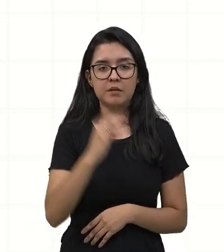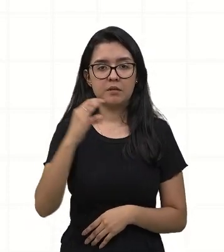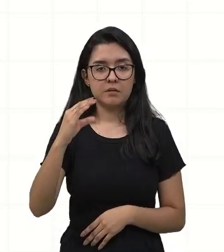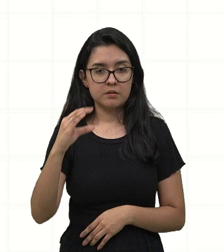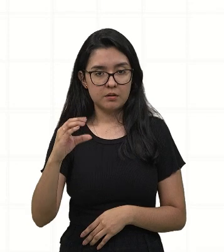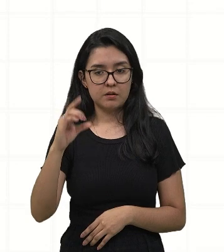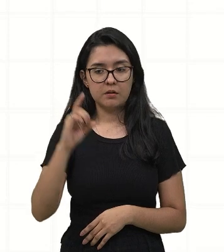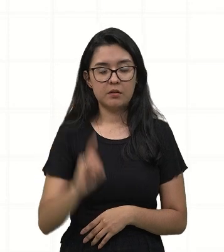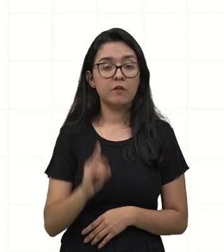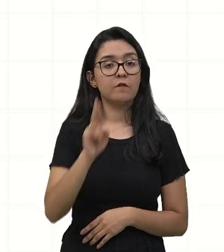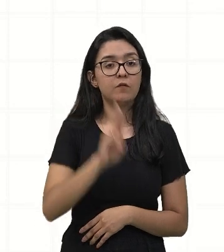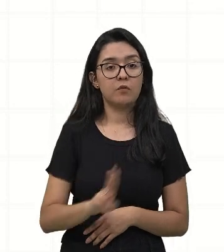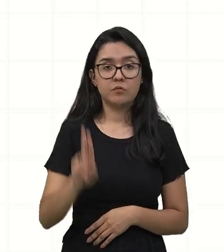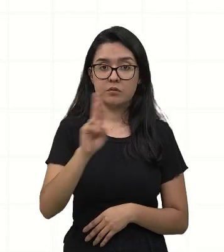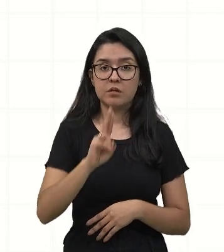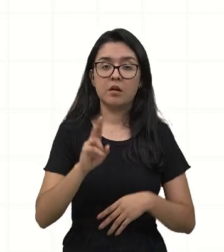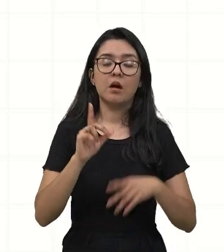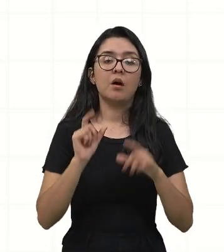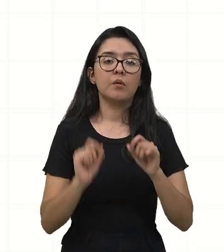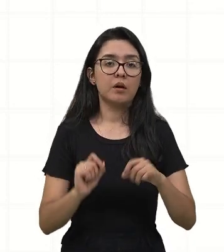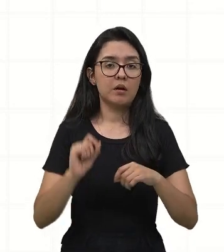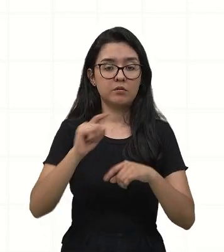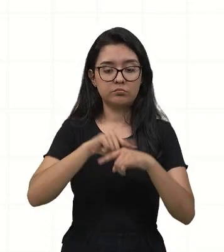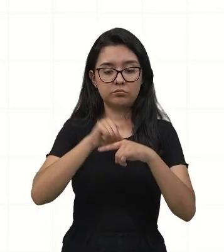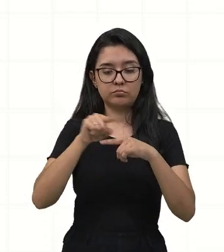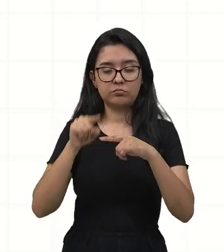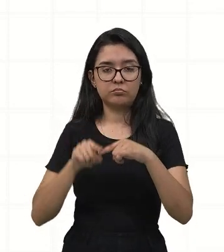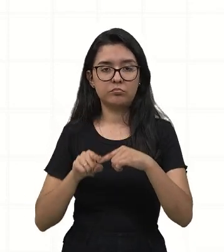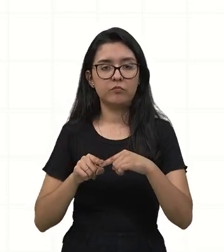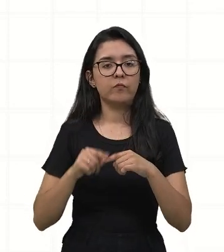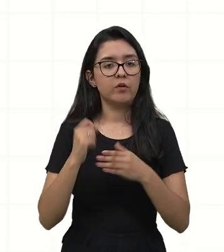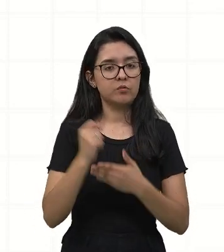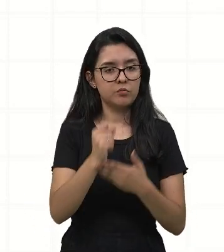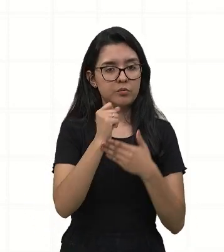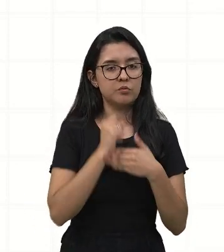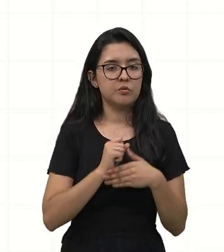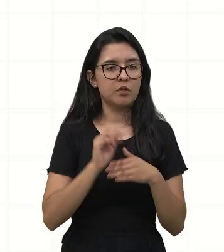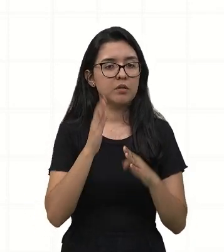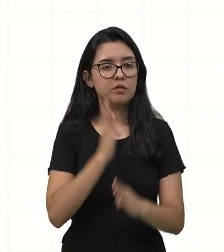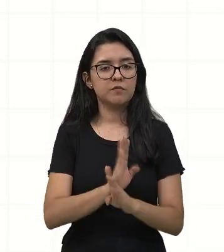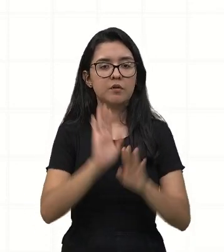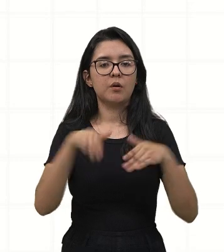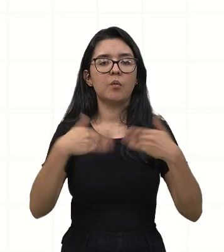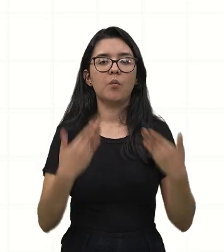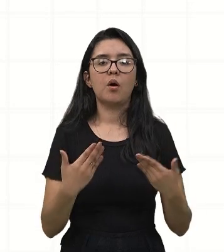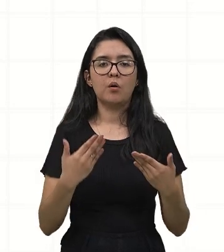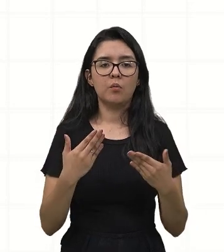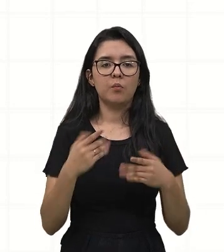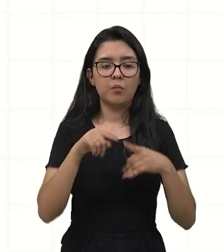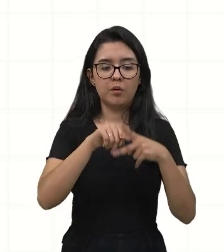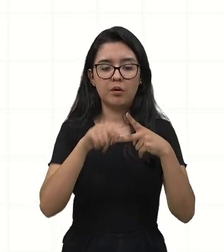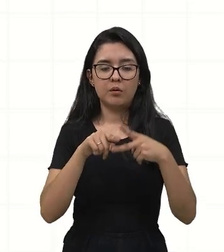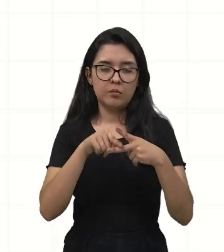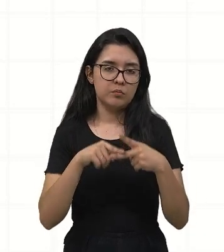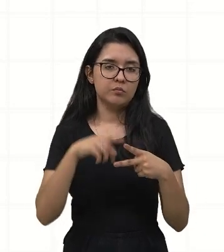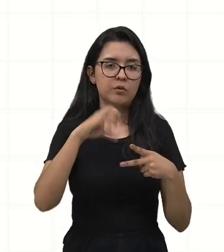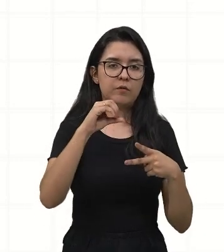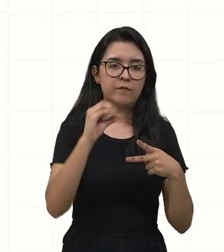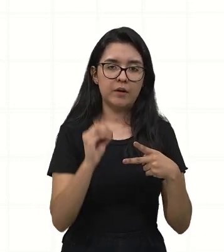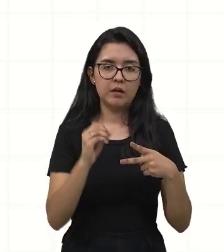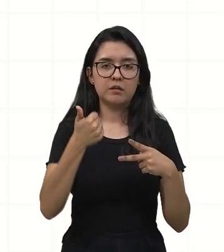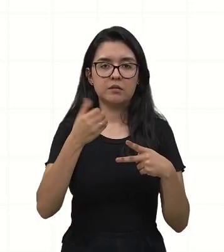usar um transferidor aqui, tá legal? Que vai nos ajudar a estabelecer essas medidas, tá bom? Bom, pegamos aqui